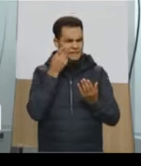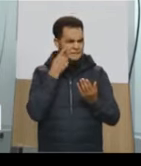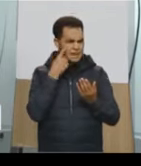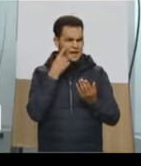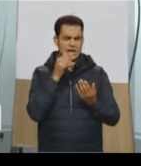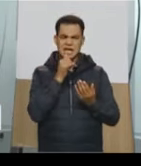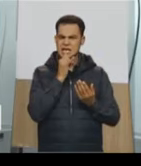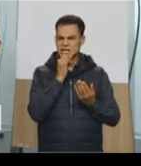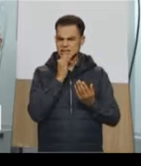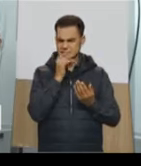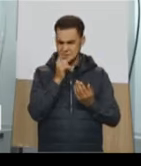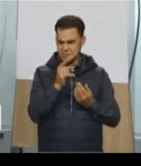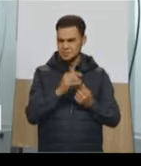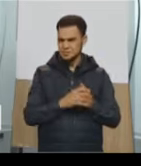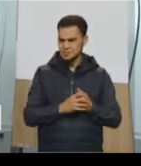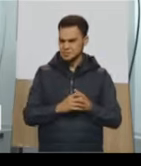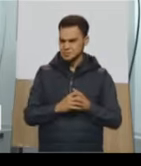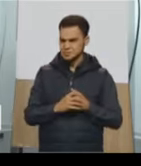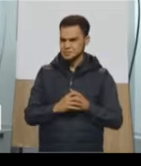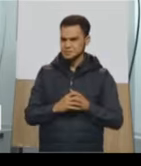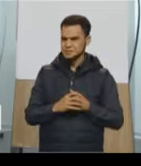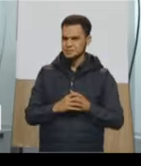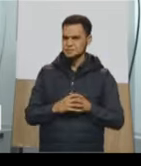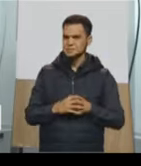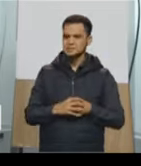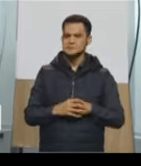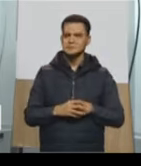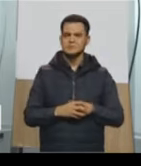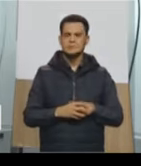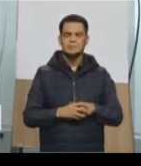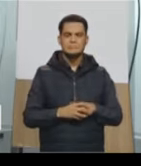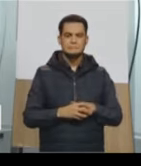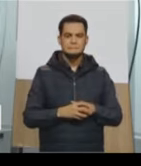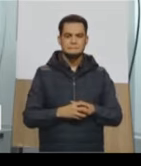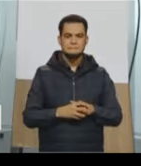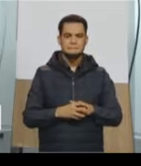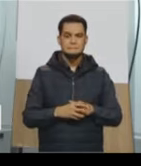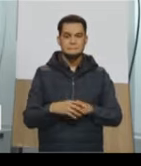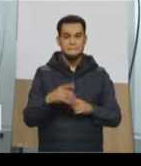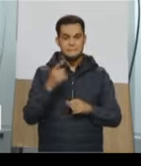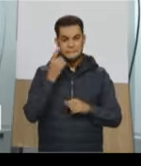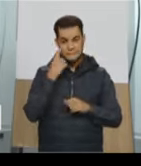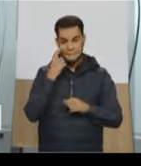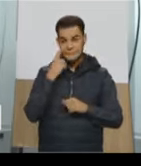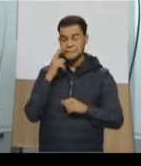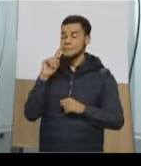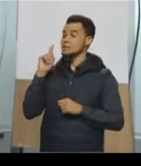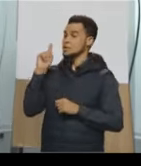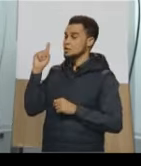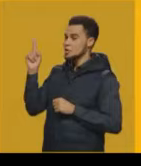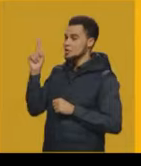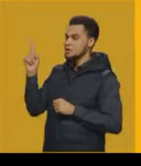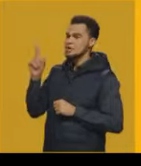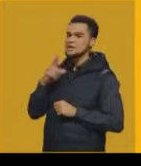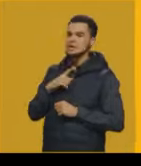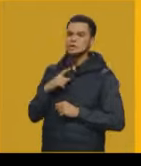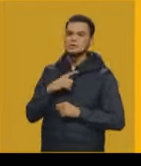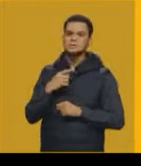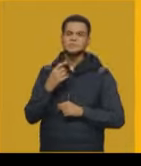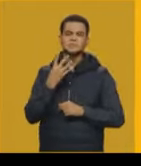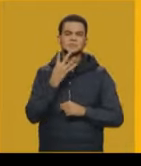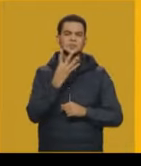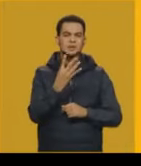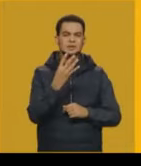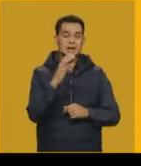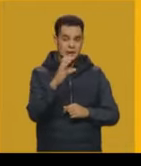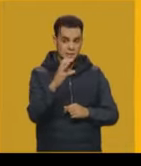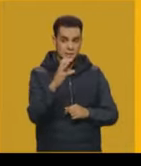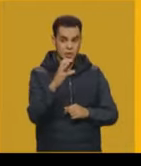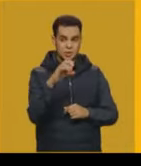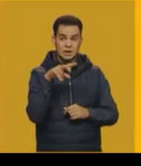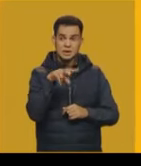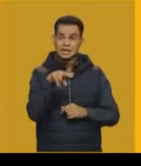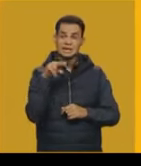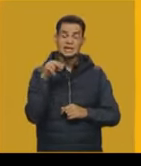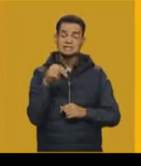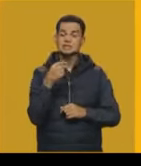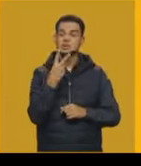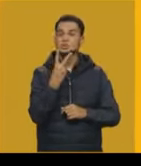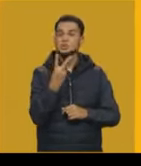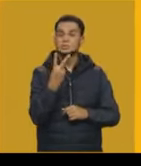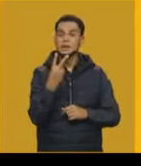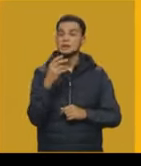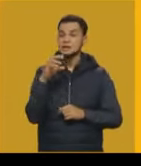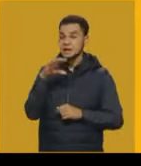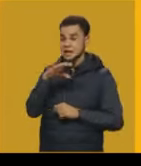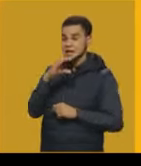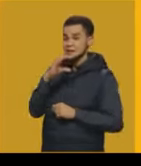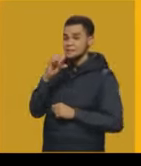exemplos, ok? Alcenos. Então, eu tenho 4 carbonos e uma ligação dupla no carbono 2.